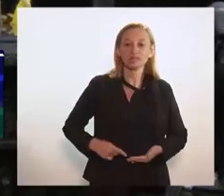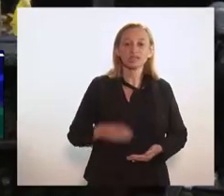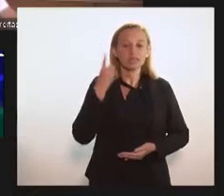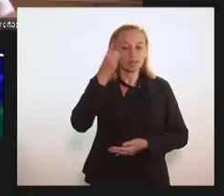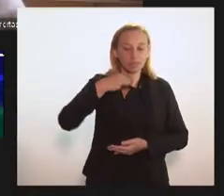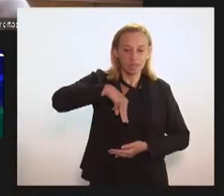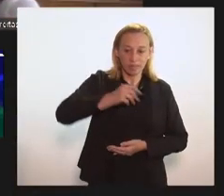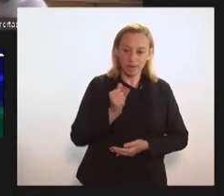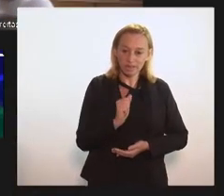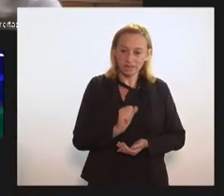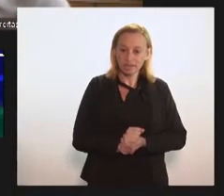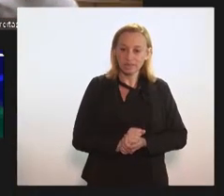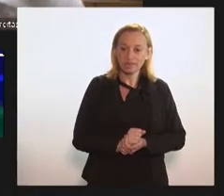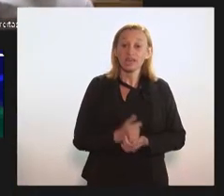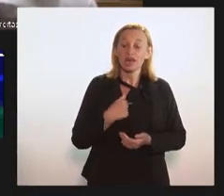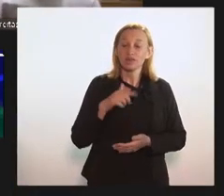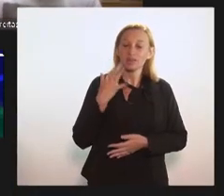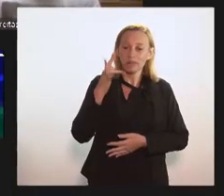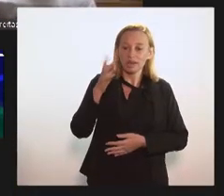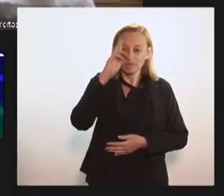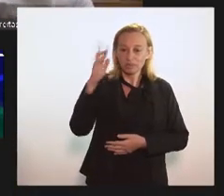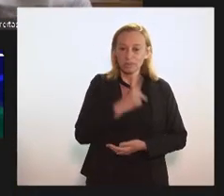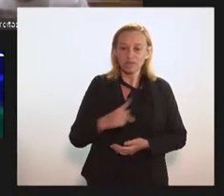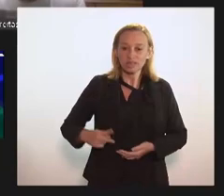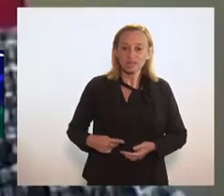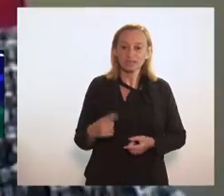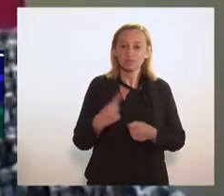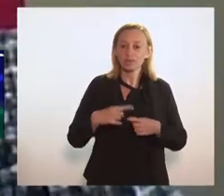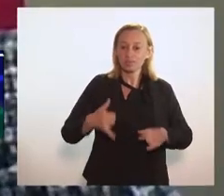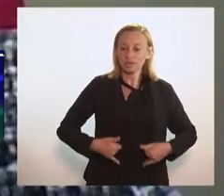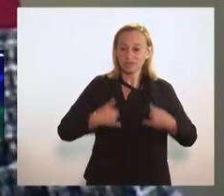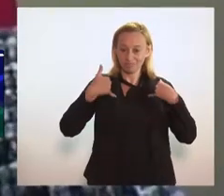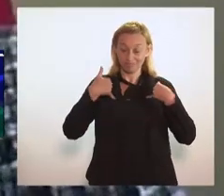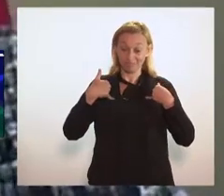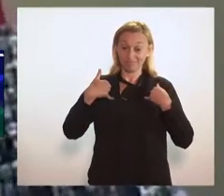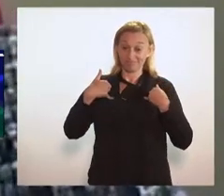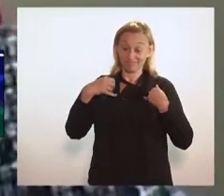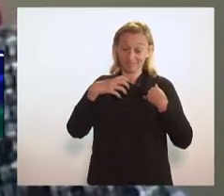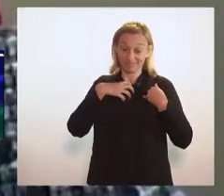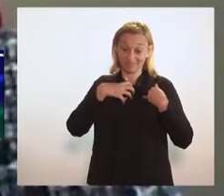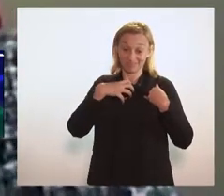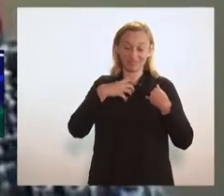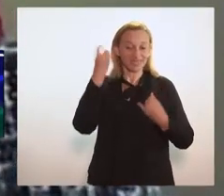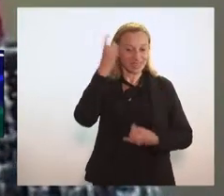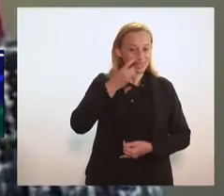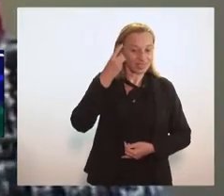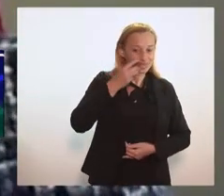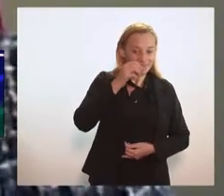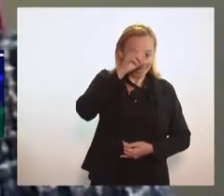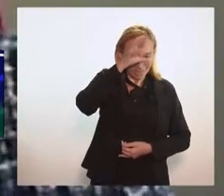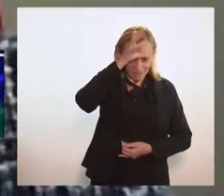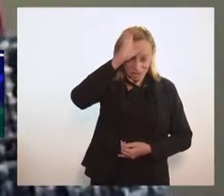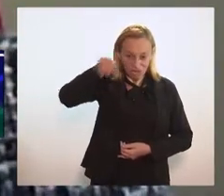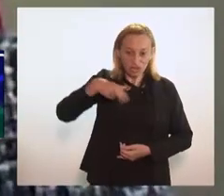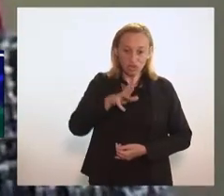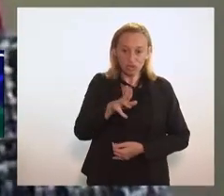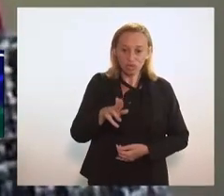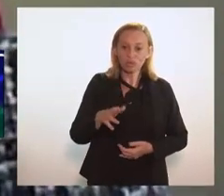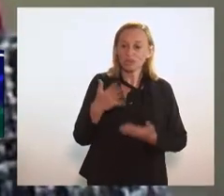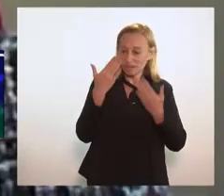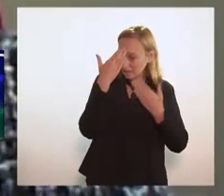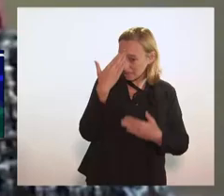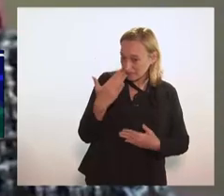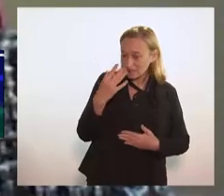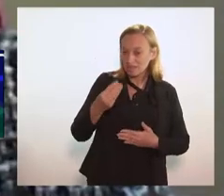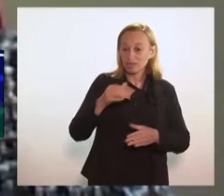Marta. Vou ser breve, presidente, porque eu me sinto muito contemplada com a fala da deputada Tia Ju e agradeço a votação